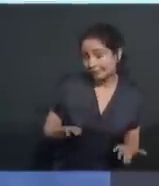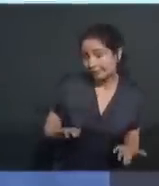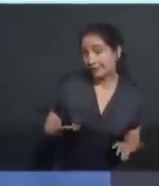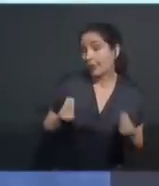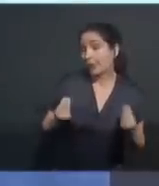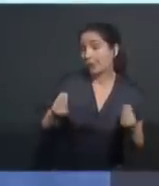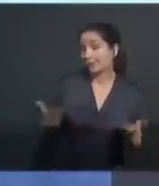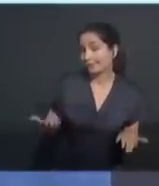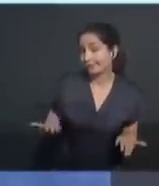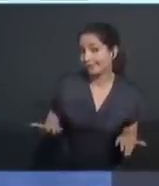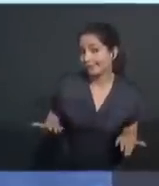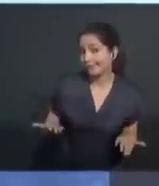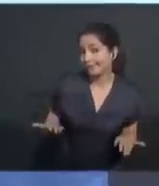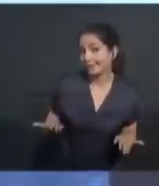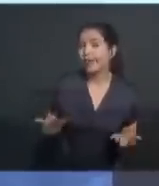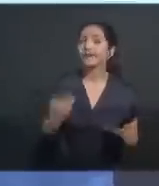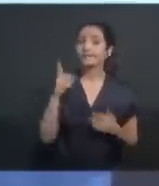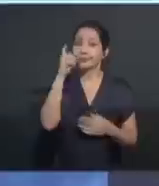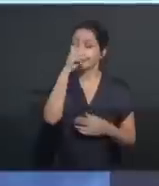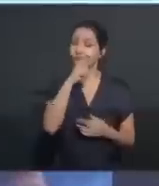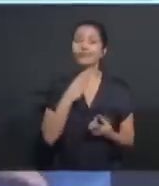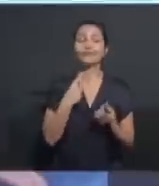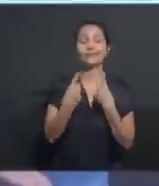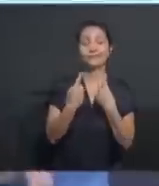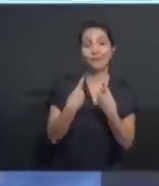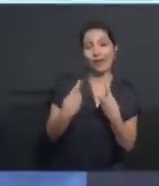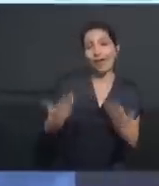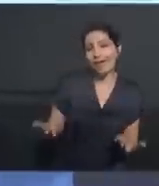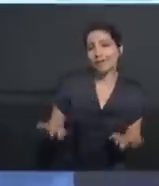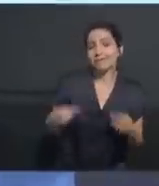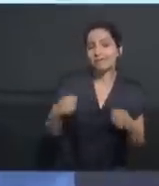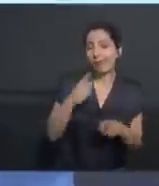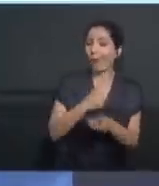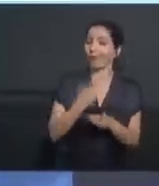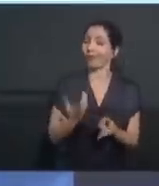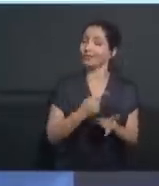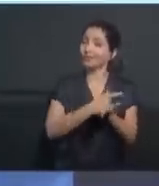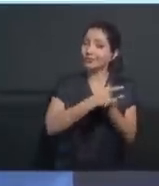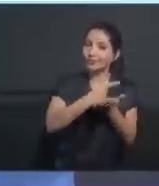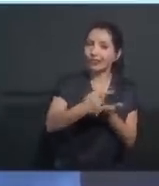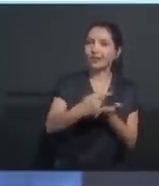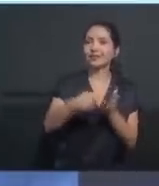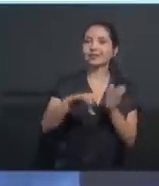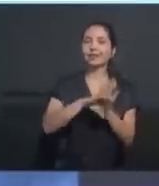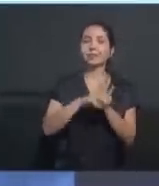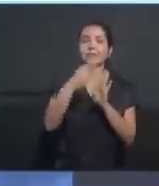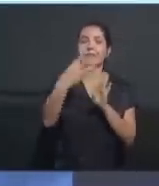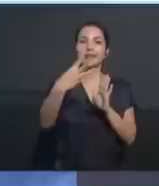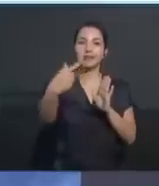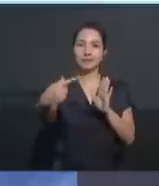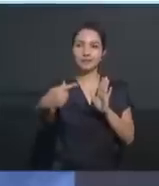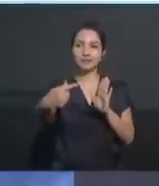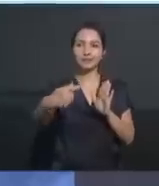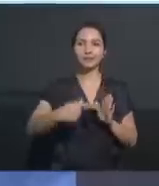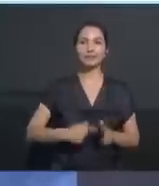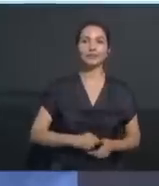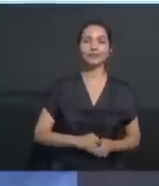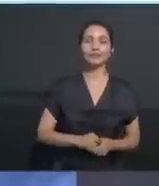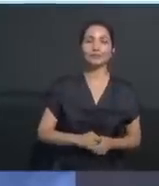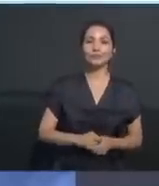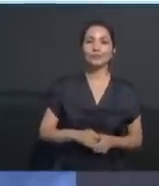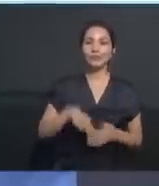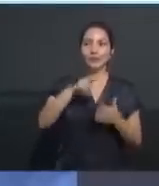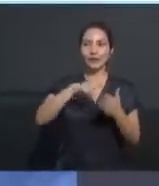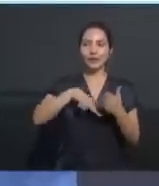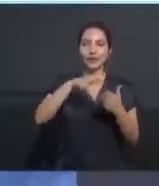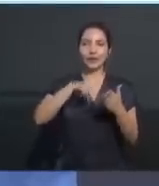realmente o diálogo fica complicado. Gênesis capítulo 37. E nós vamos